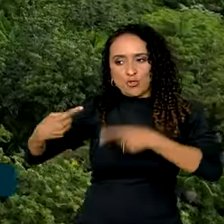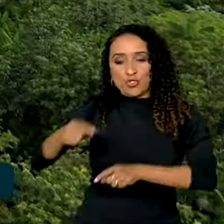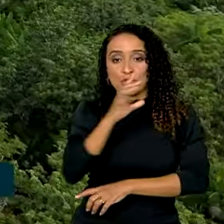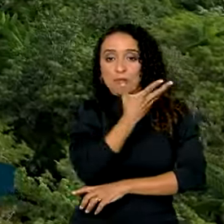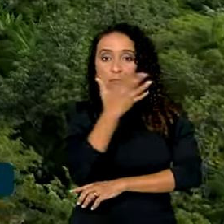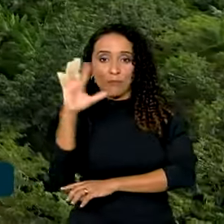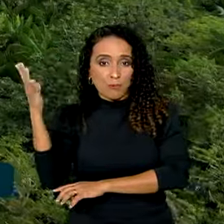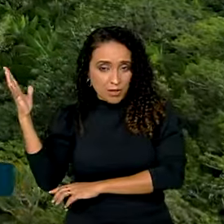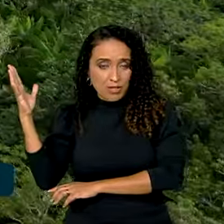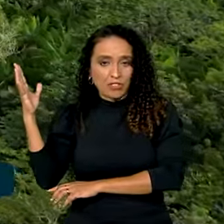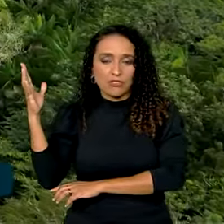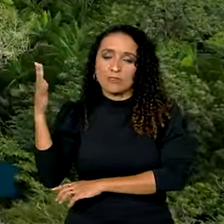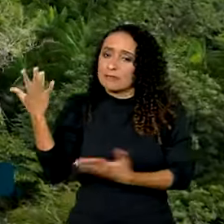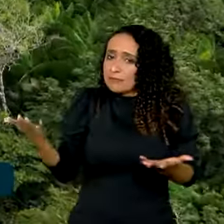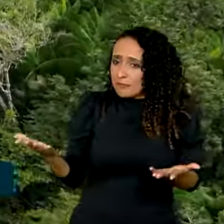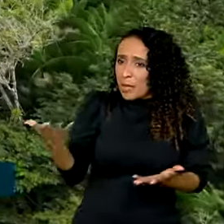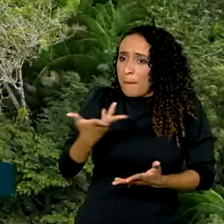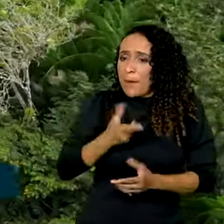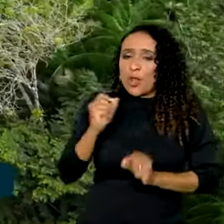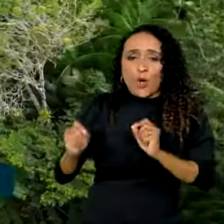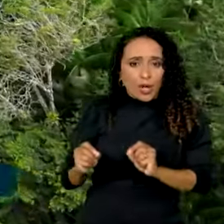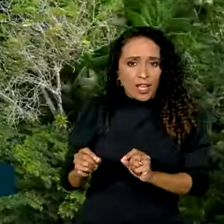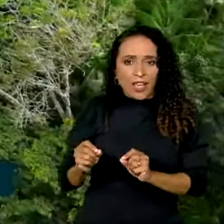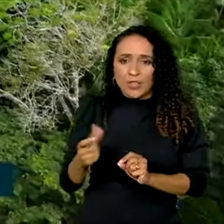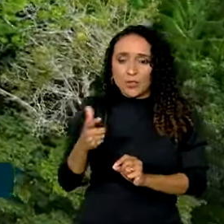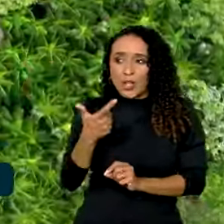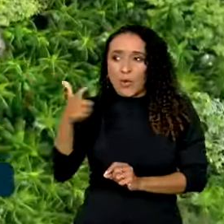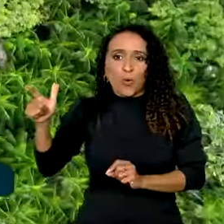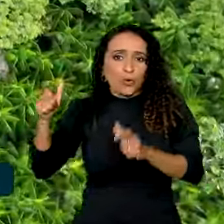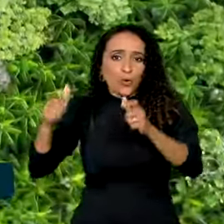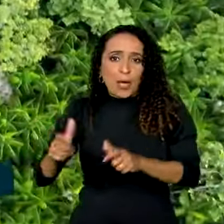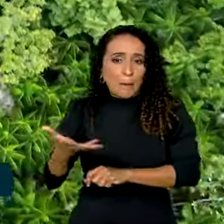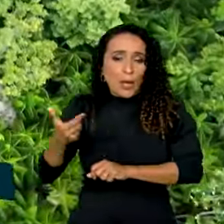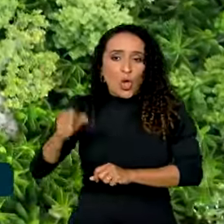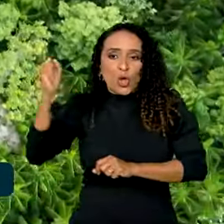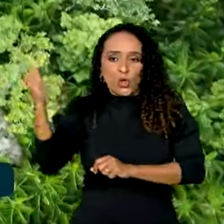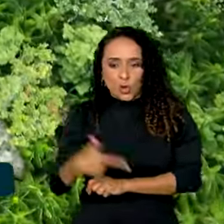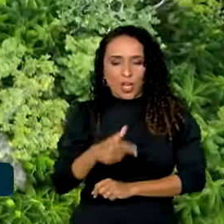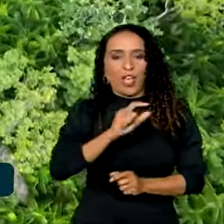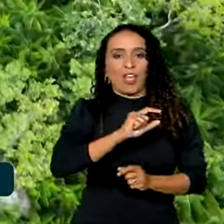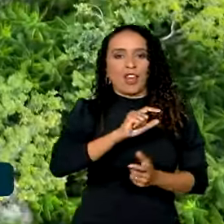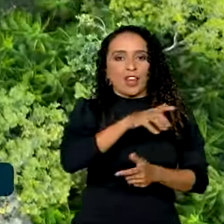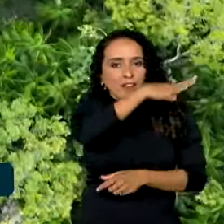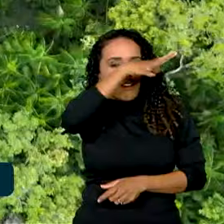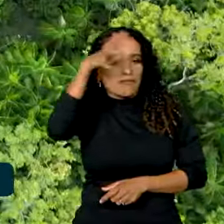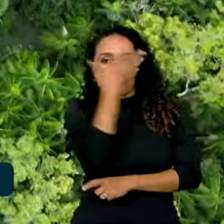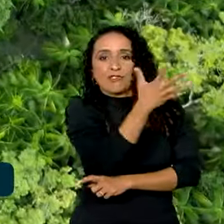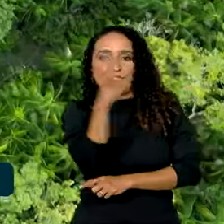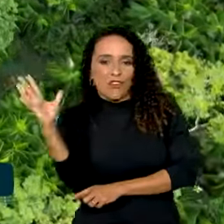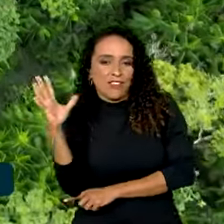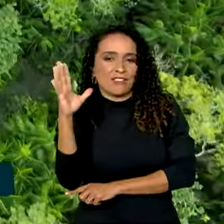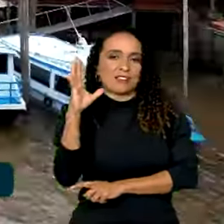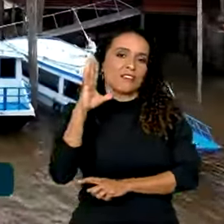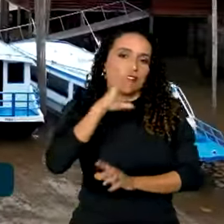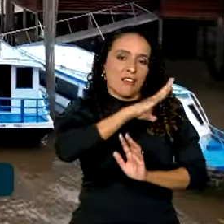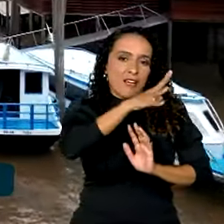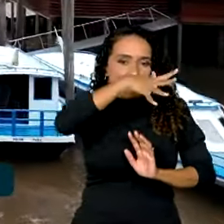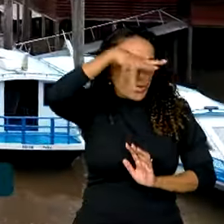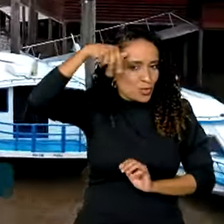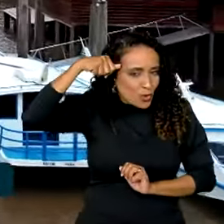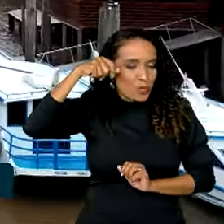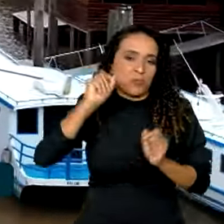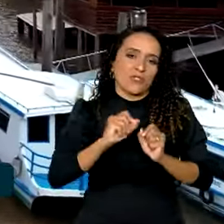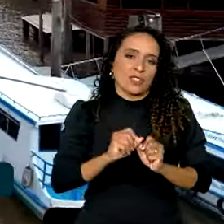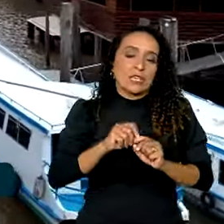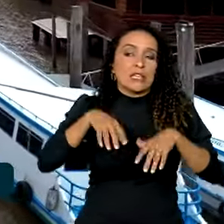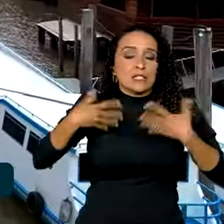ambiente, nada melhor e não há lugar melhor do que na floresta amazônica para fazer isto. Portanto, quando se